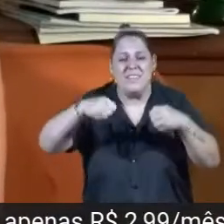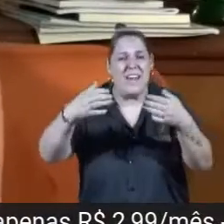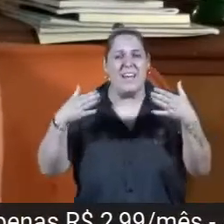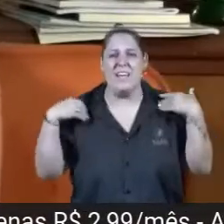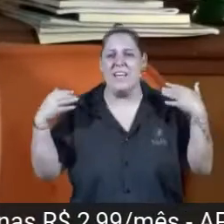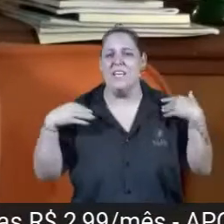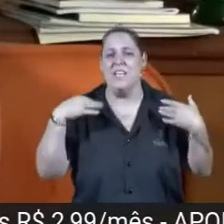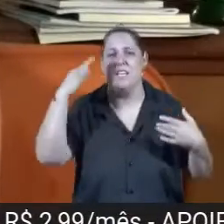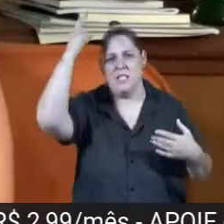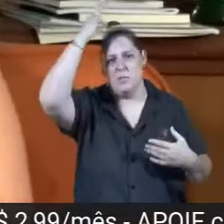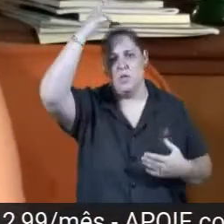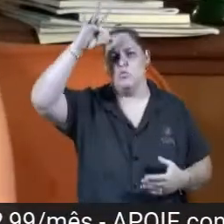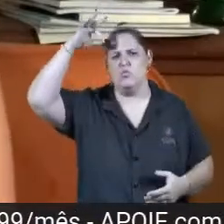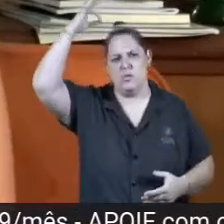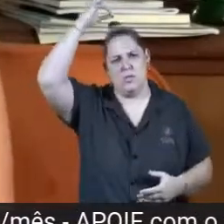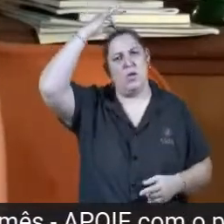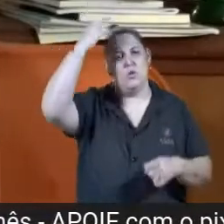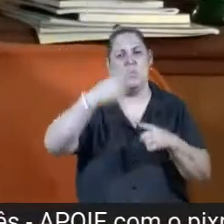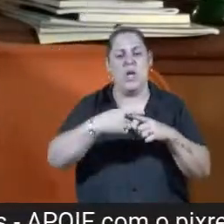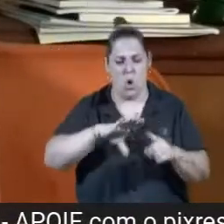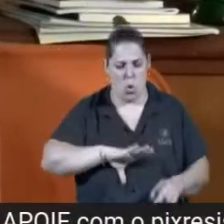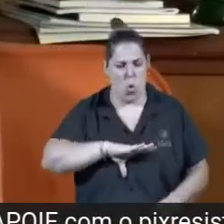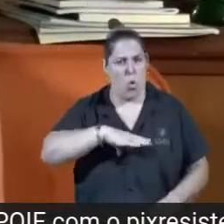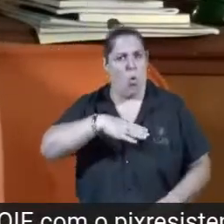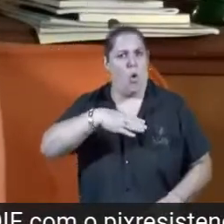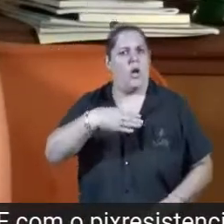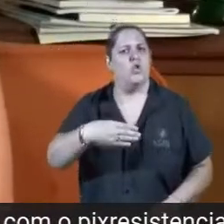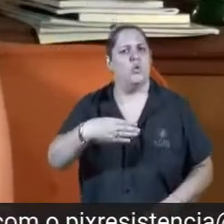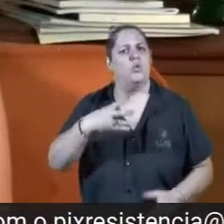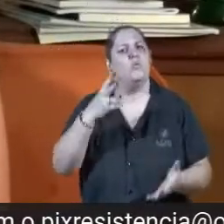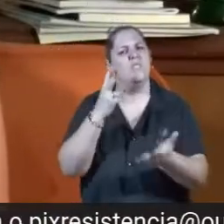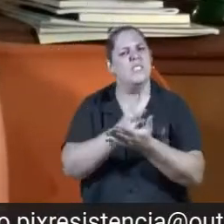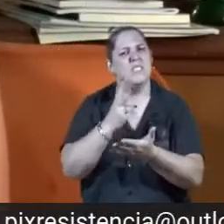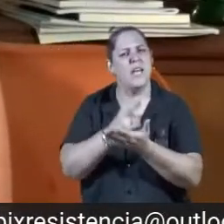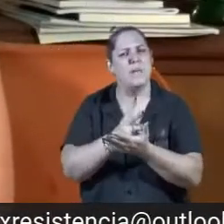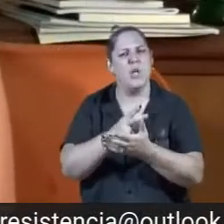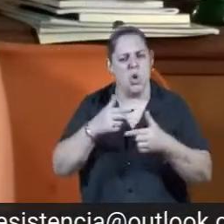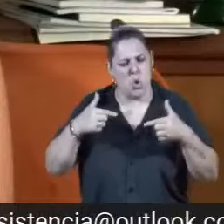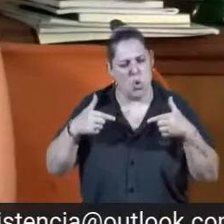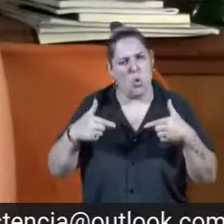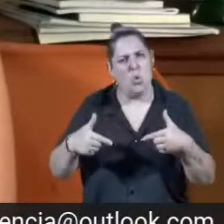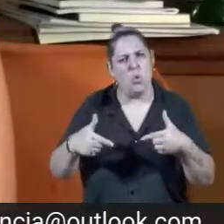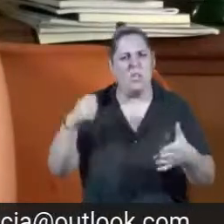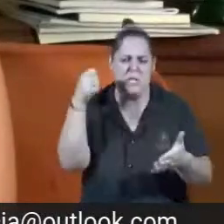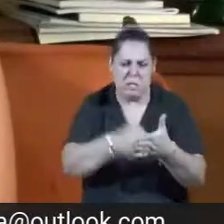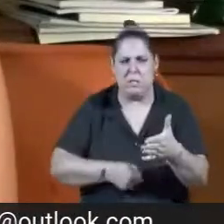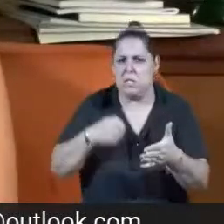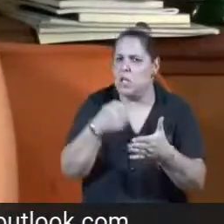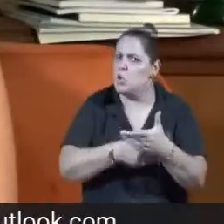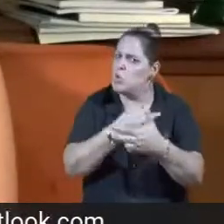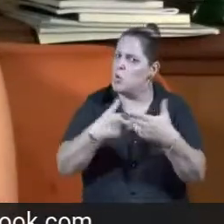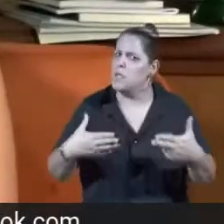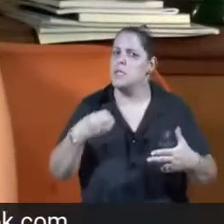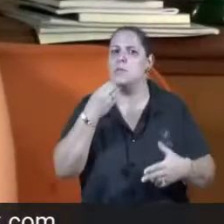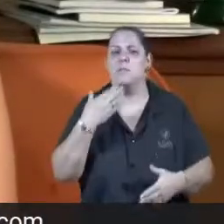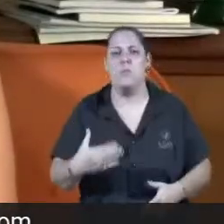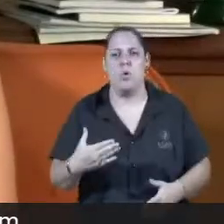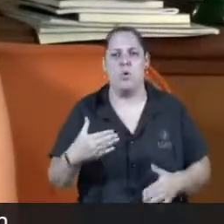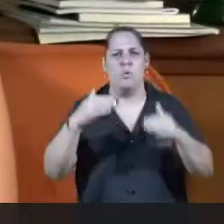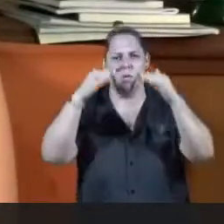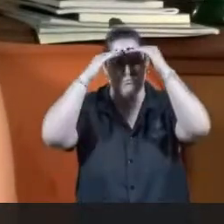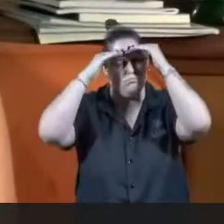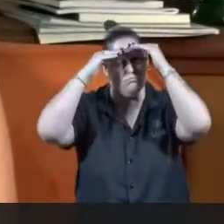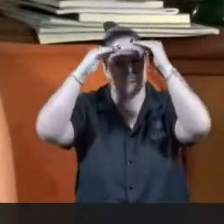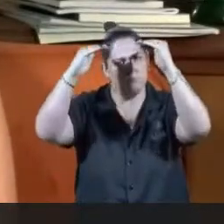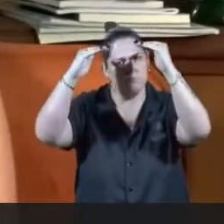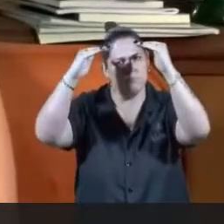senador corajoso, que está sempre vinculado às causas corretas, mas não só isso, ele é honesto